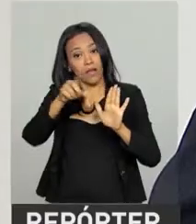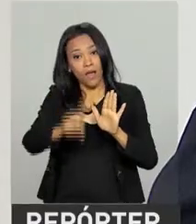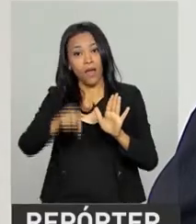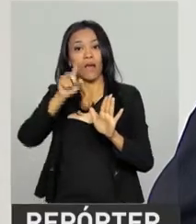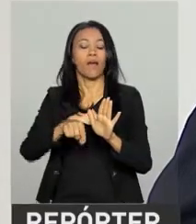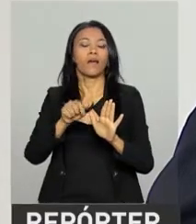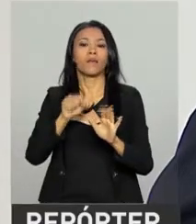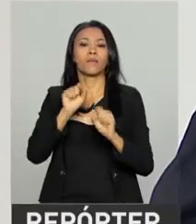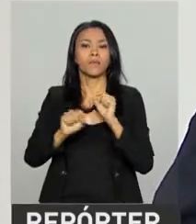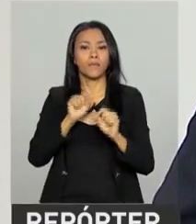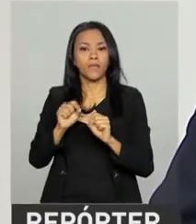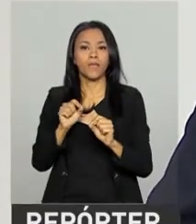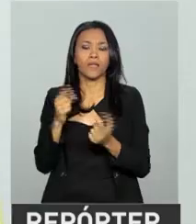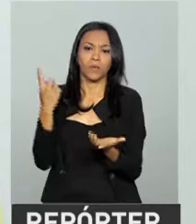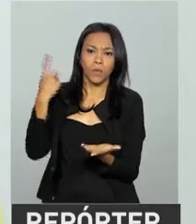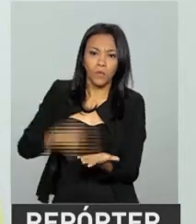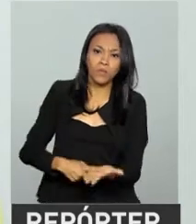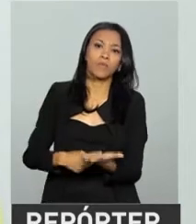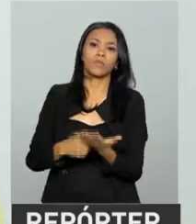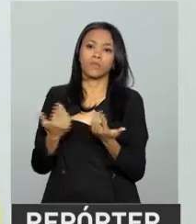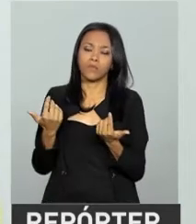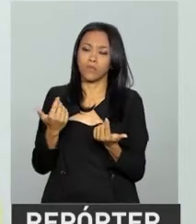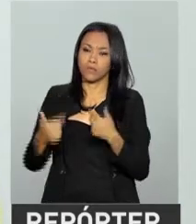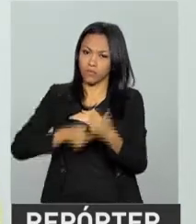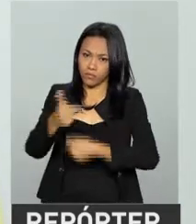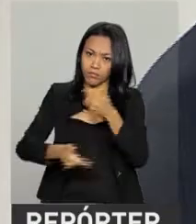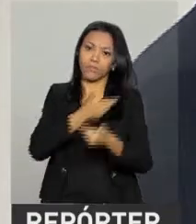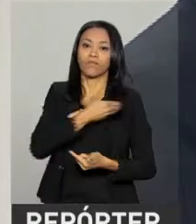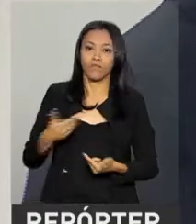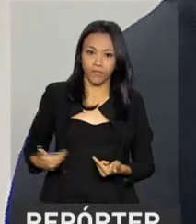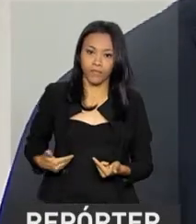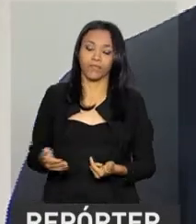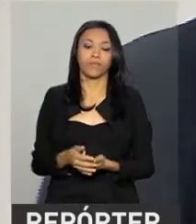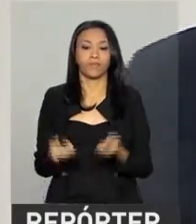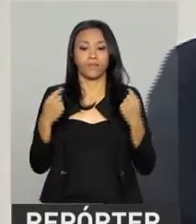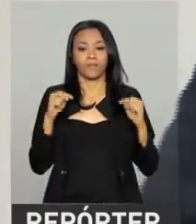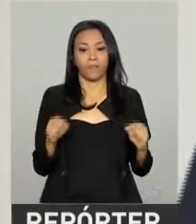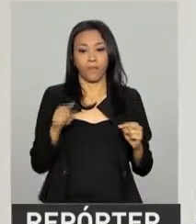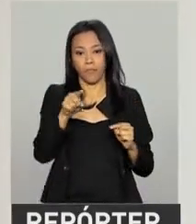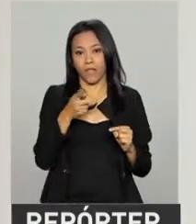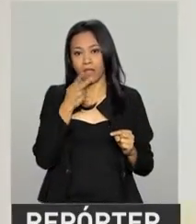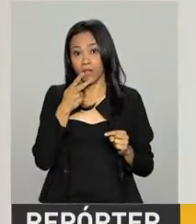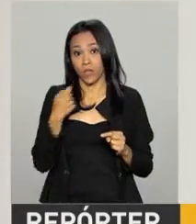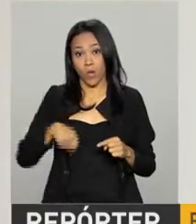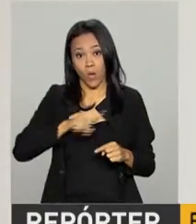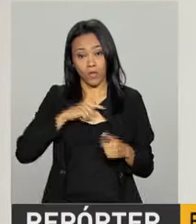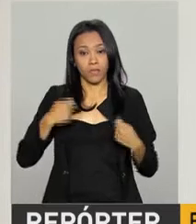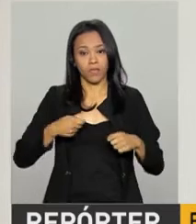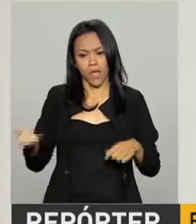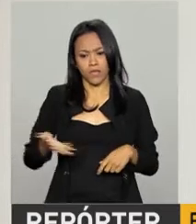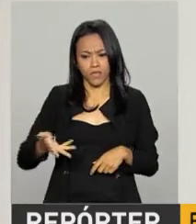de modernização que vem sendo colocado em prática pelo governo gente precisa acelerar os nossos processos